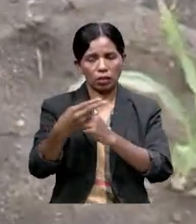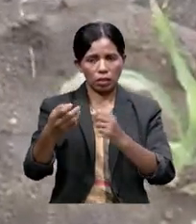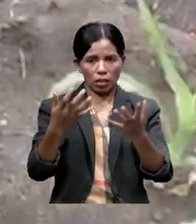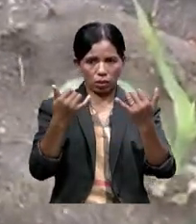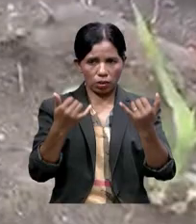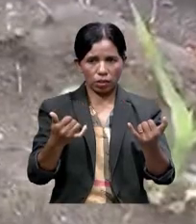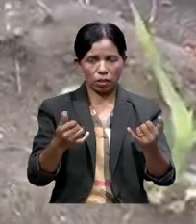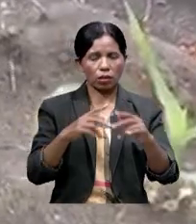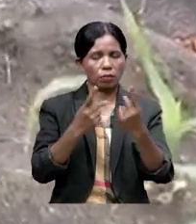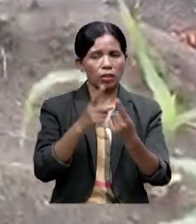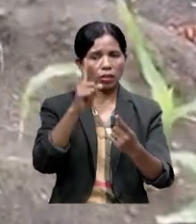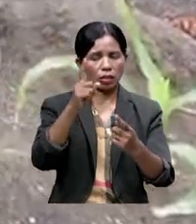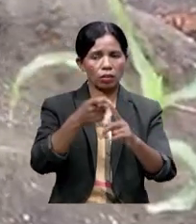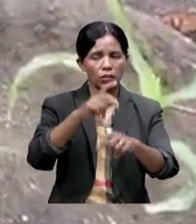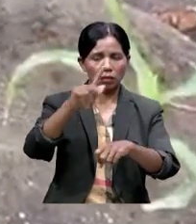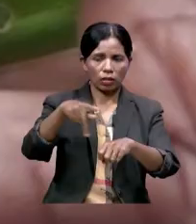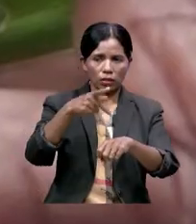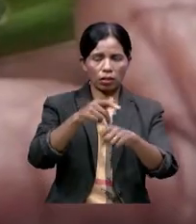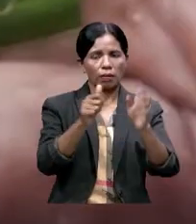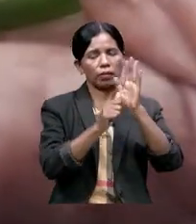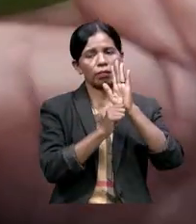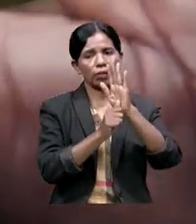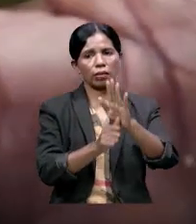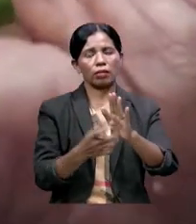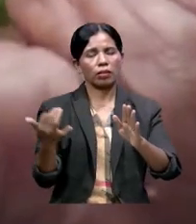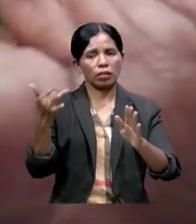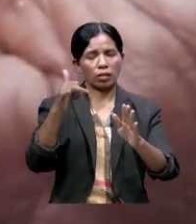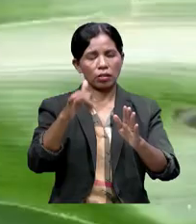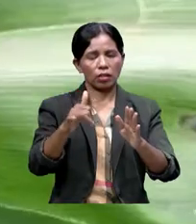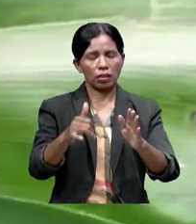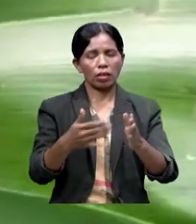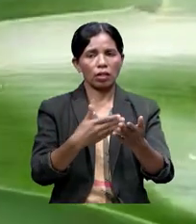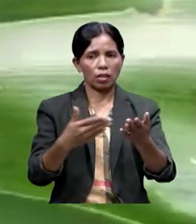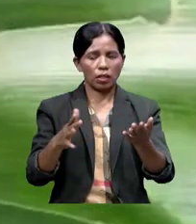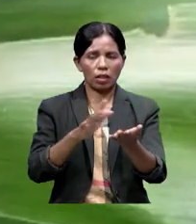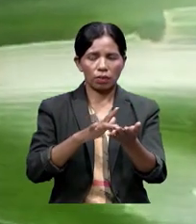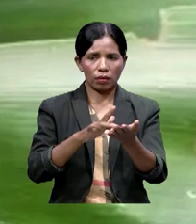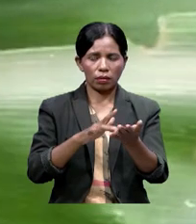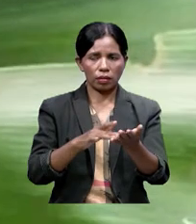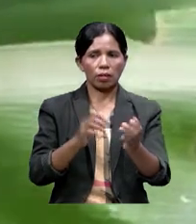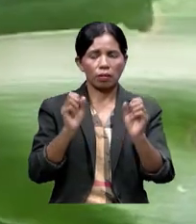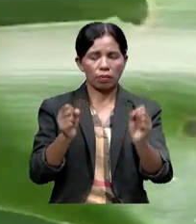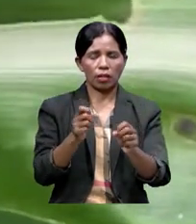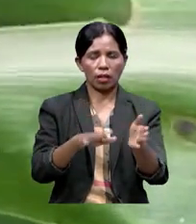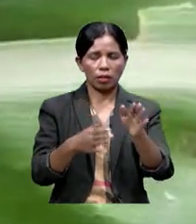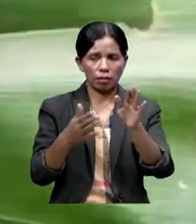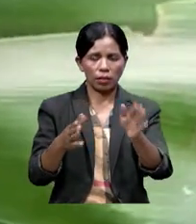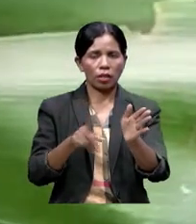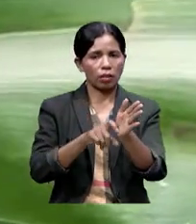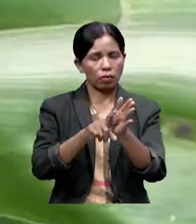ia empresa ida husi filipina apresenta ona sirne produto químico no aimoro ne função belhamate peste